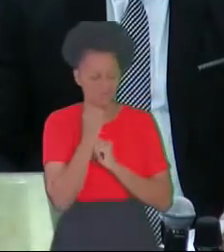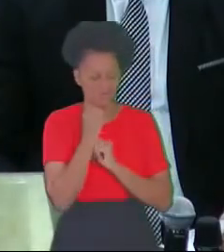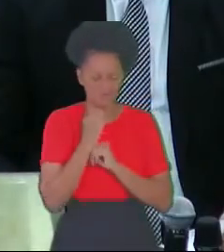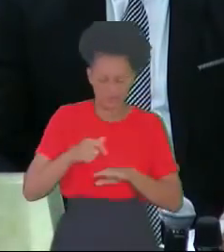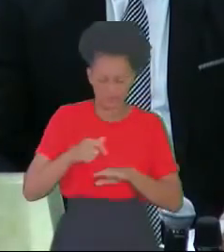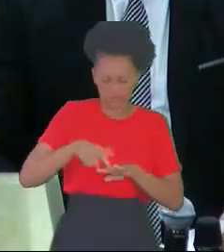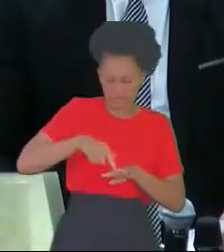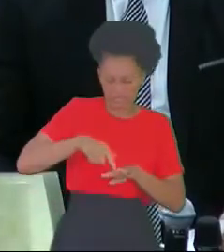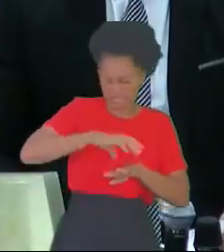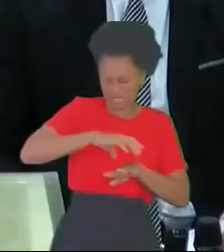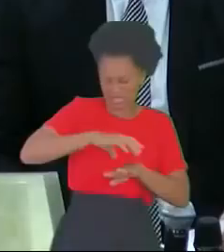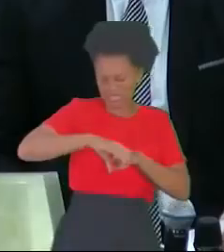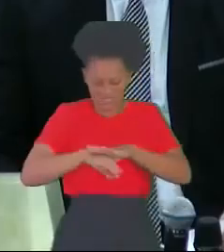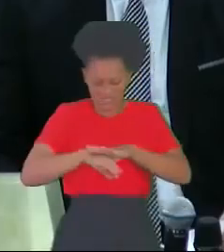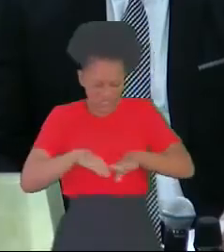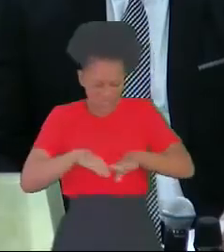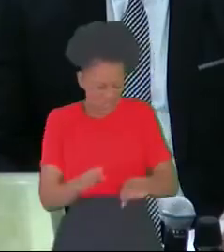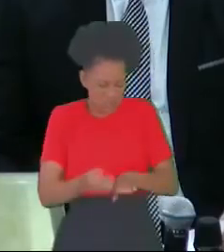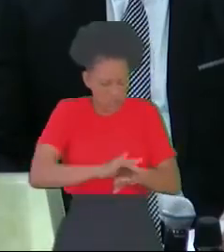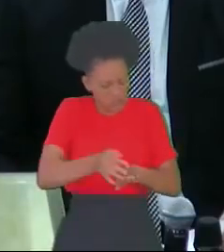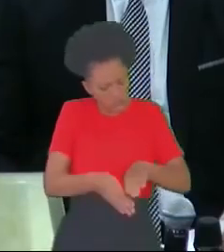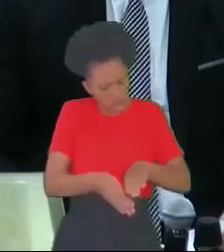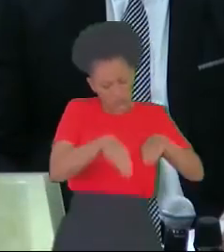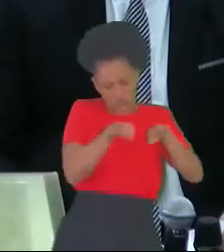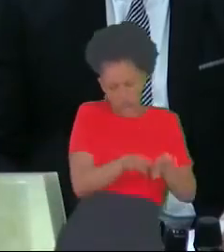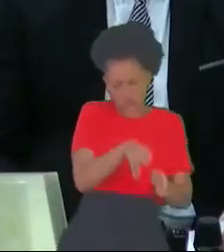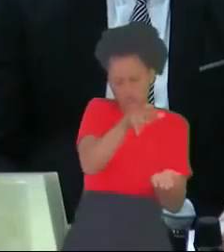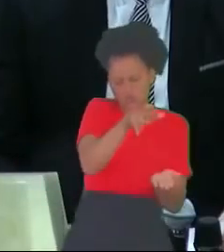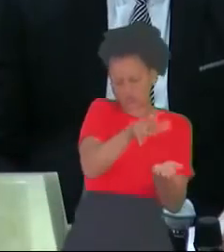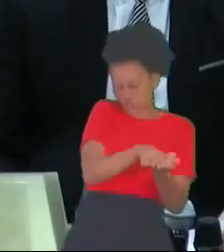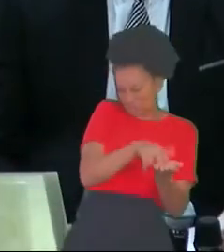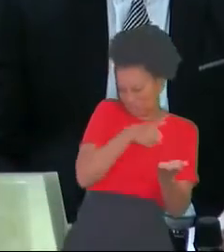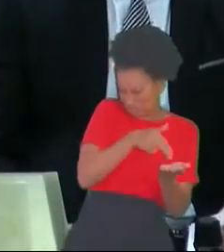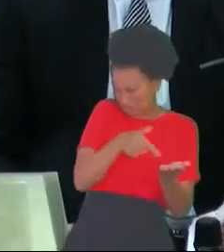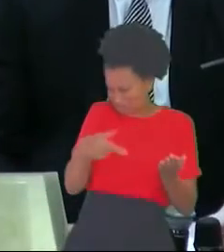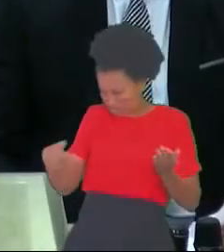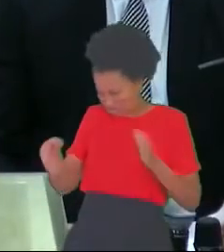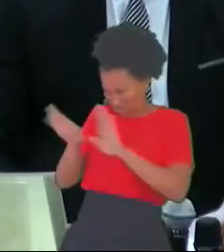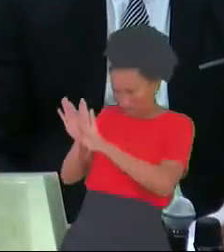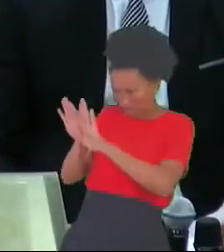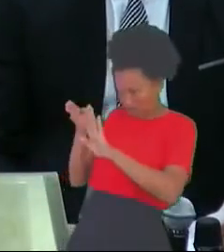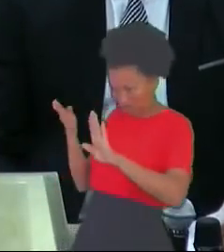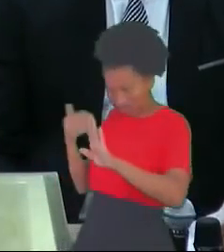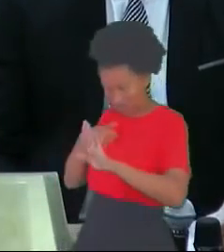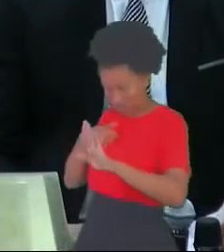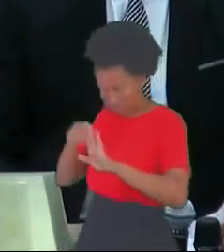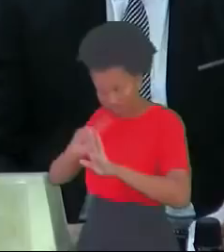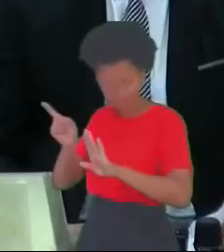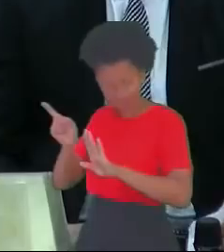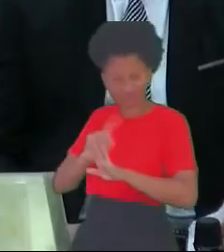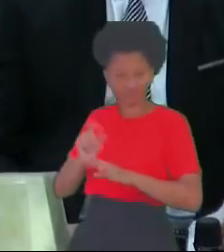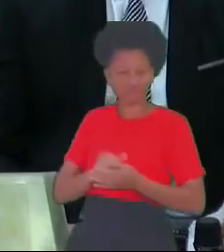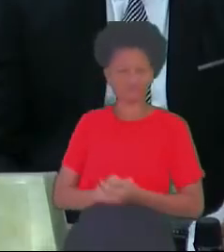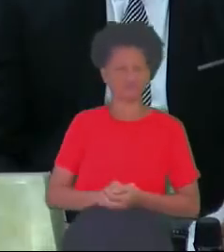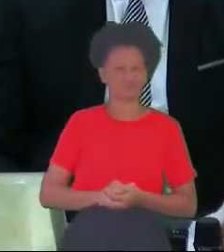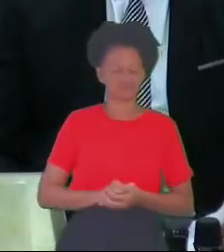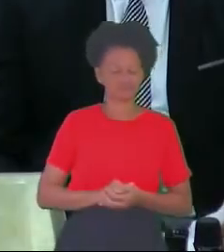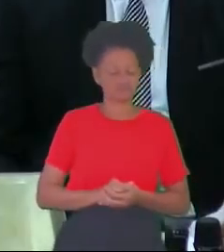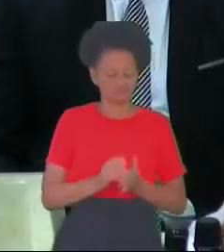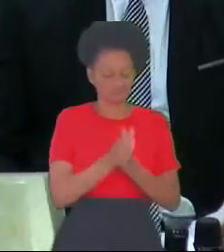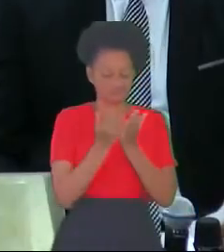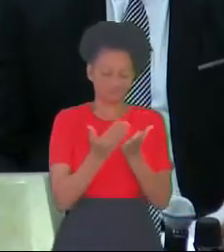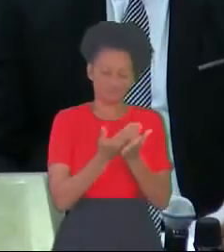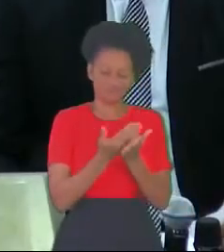meus pés, eu não vou me levantar. Mas, irmãos, aqui esse livro mostra que a